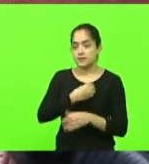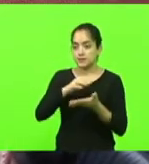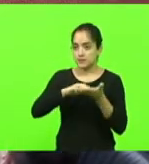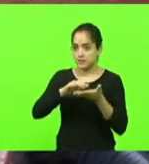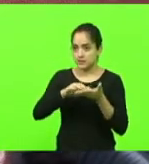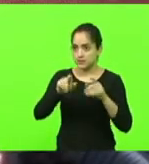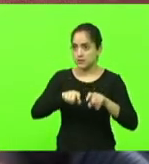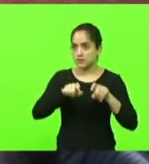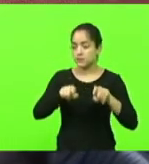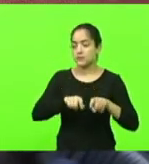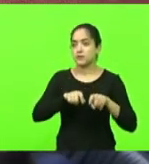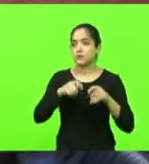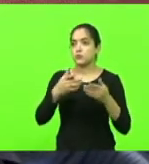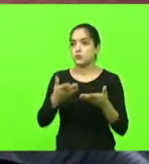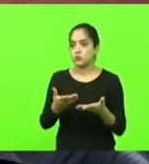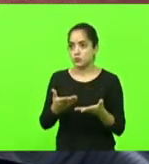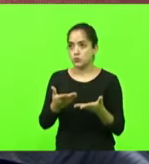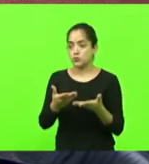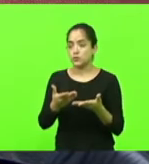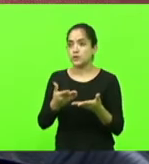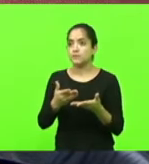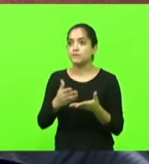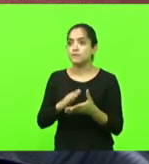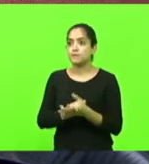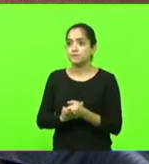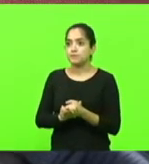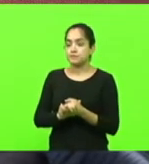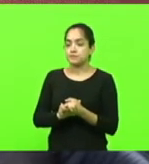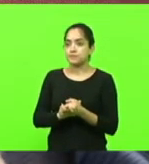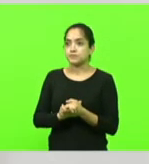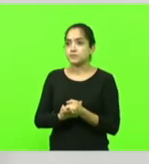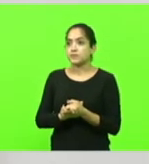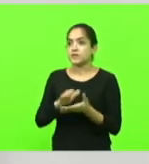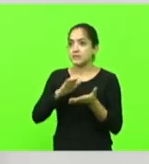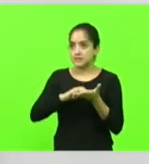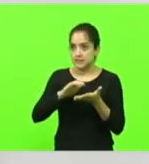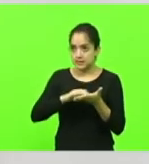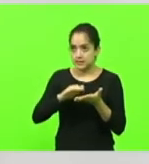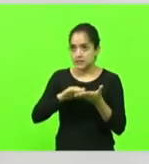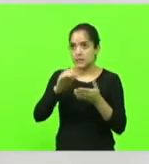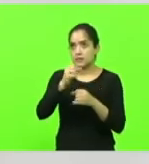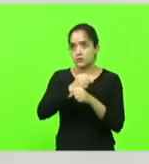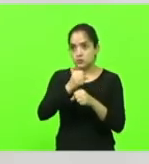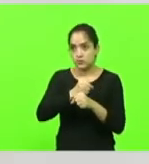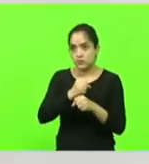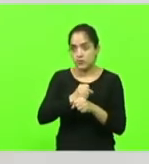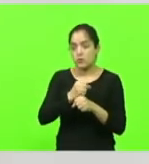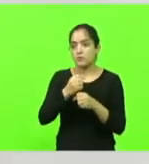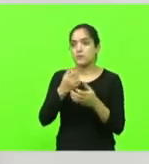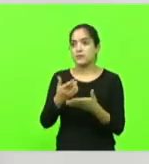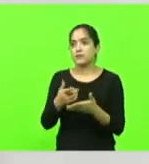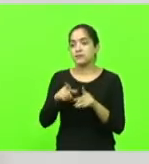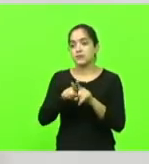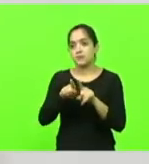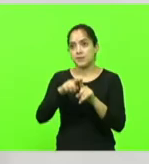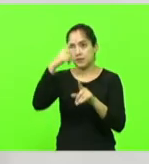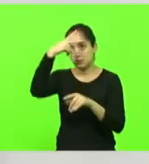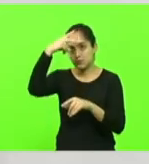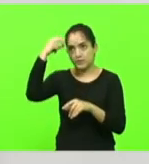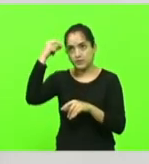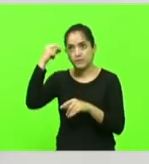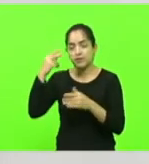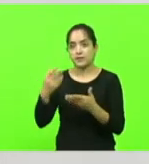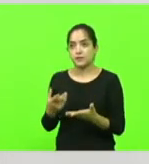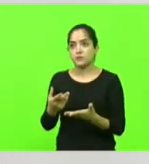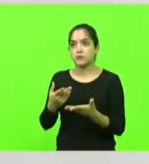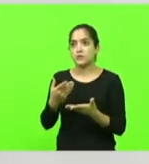Agricultura de Cordilheira Alta, Alexandre Bergamin, secretário de Obras, Eleandro, e também do prefeito Clodoaldo, Cordilheira Alto, que